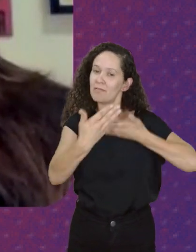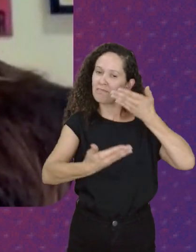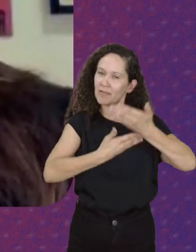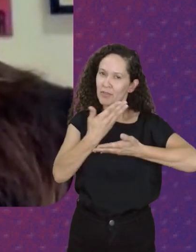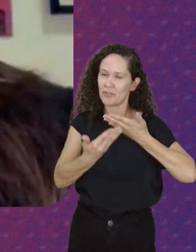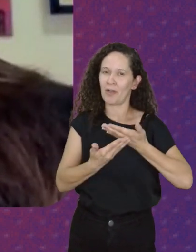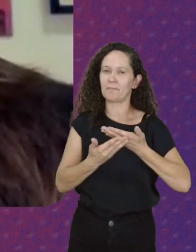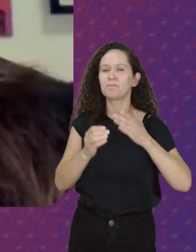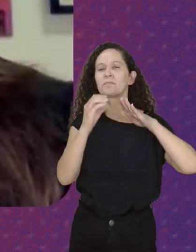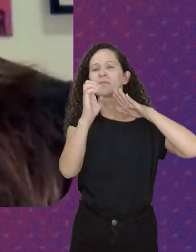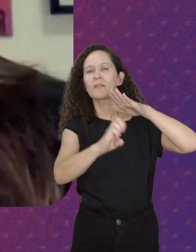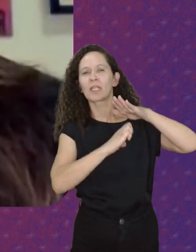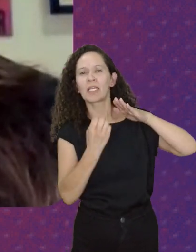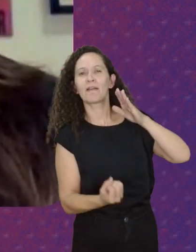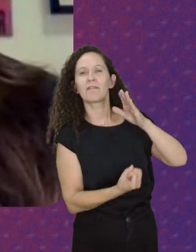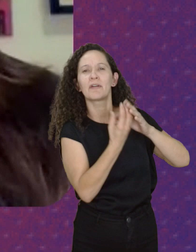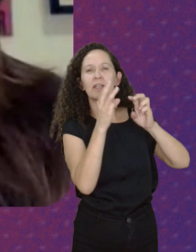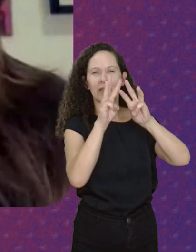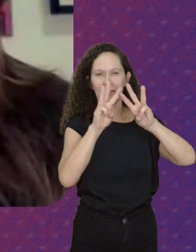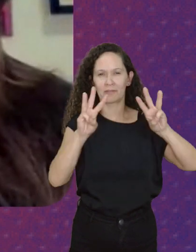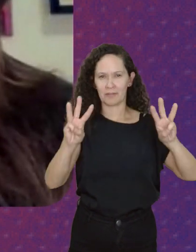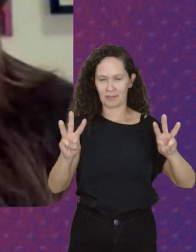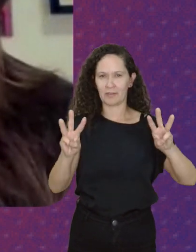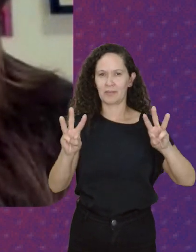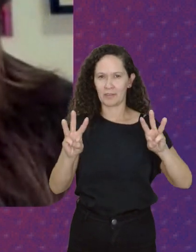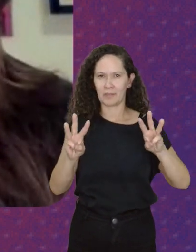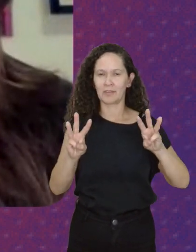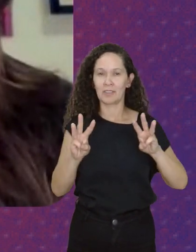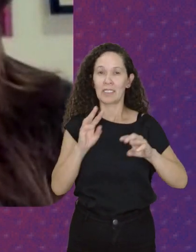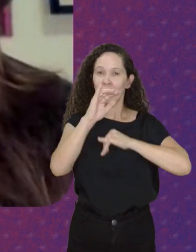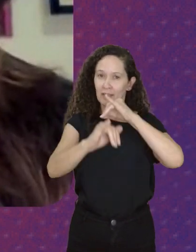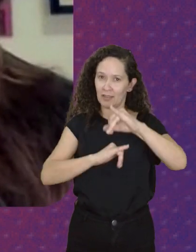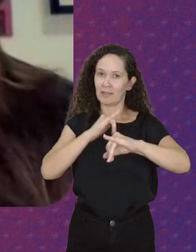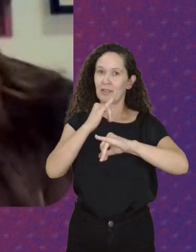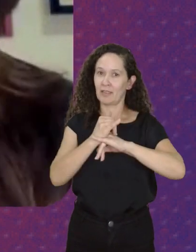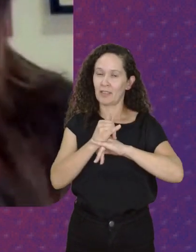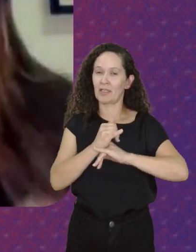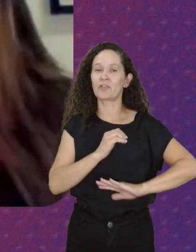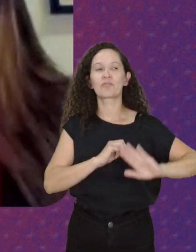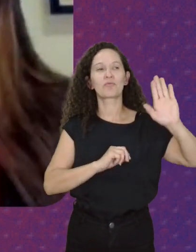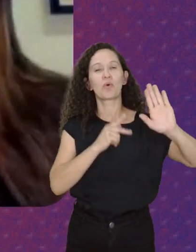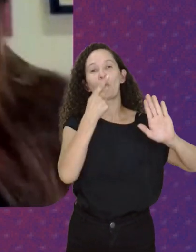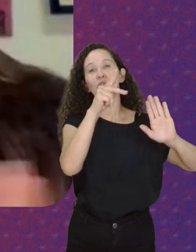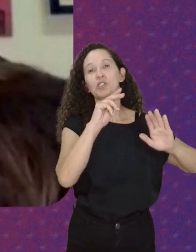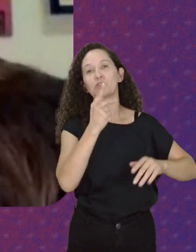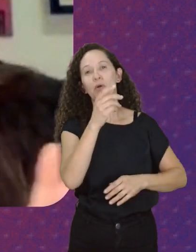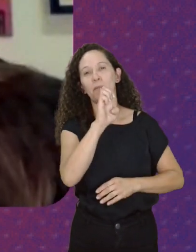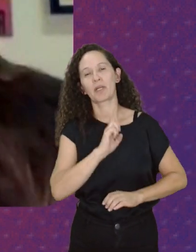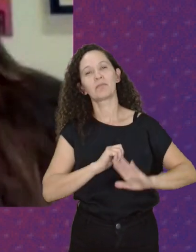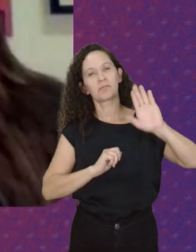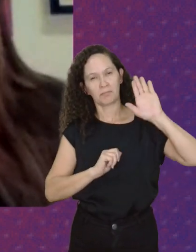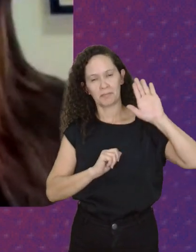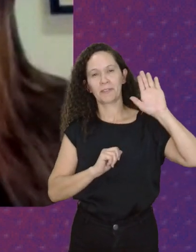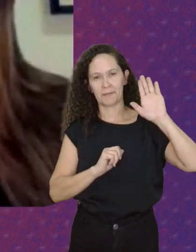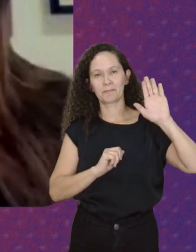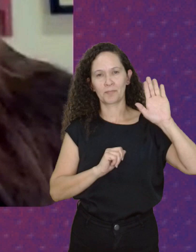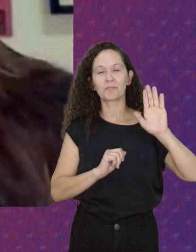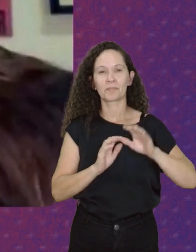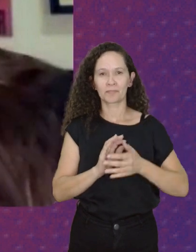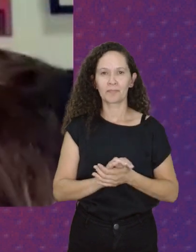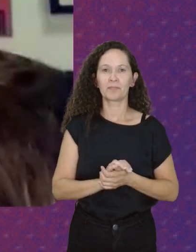Essa empresa ela vai criar um site na internet da sua campanha ou da sua pré-campanha, vai depender do momento em que